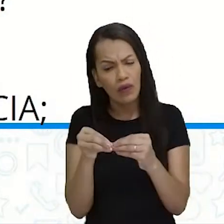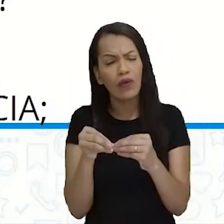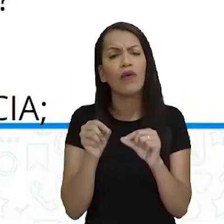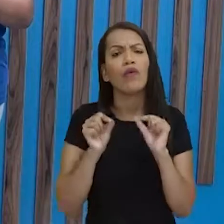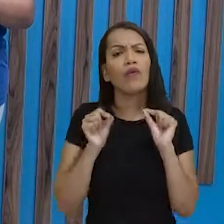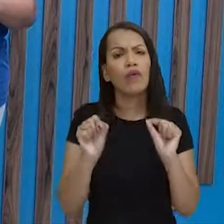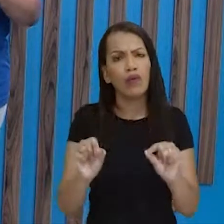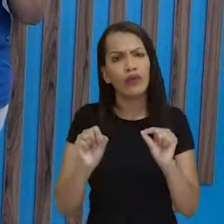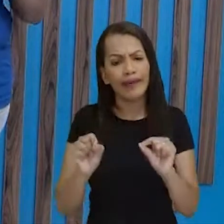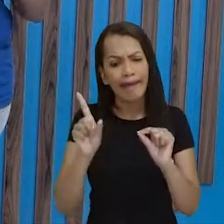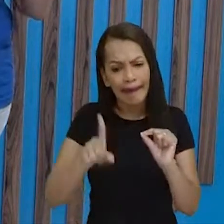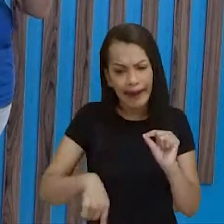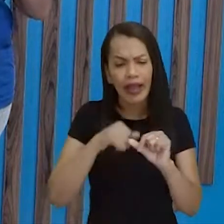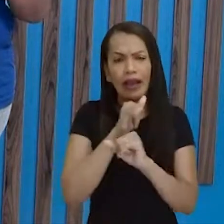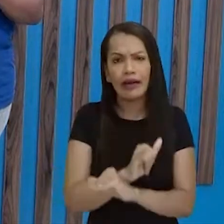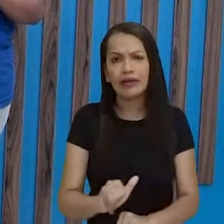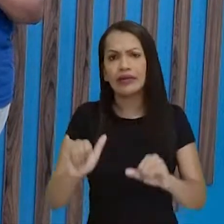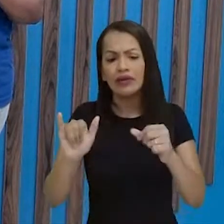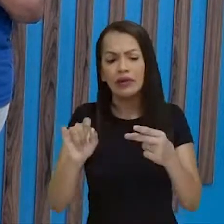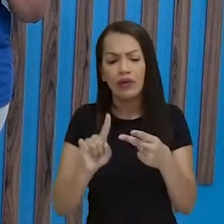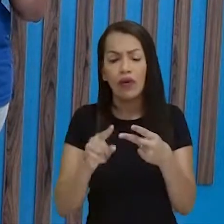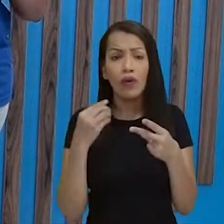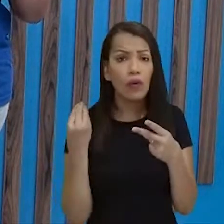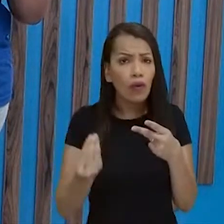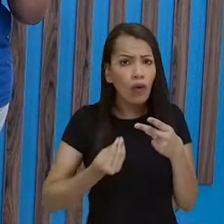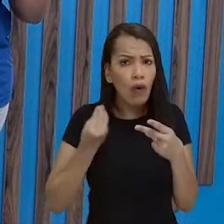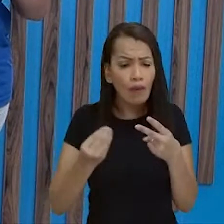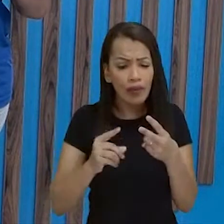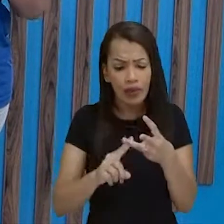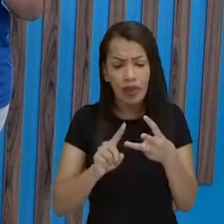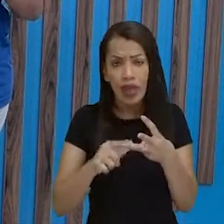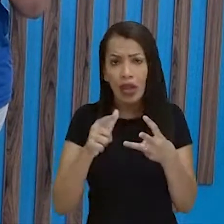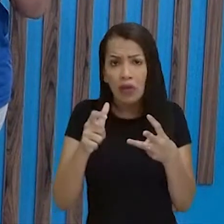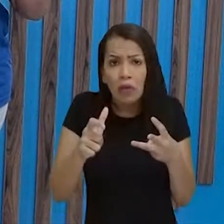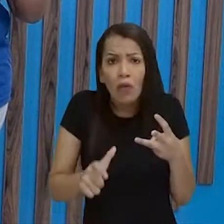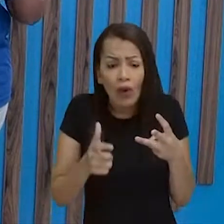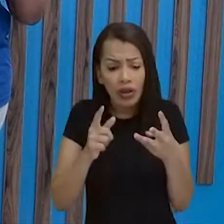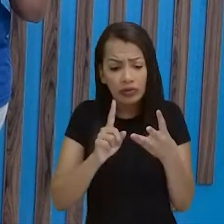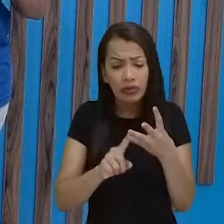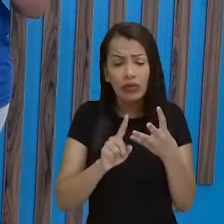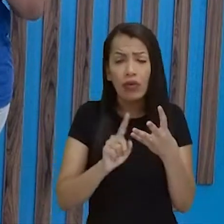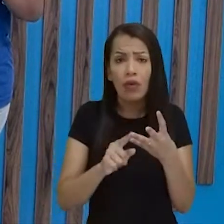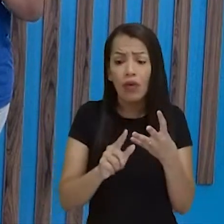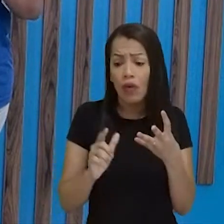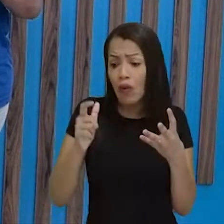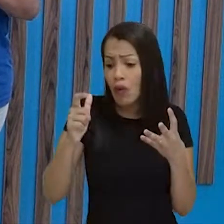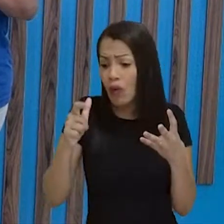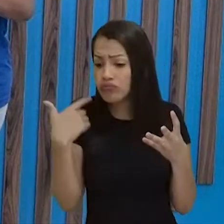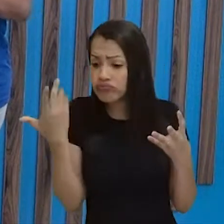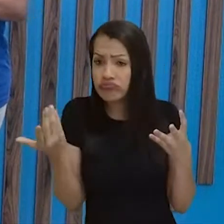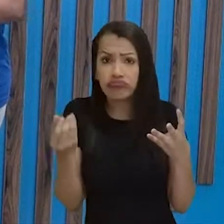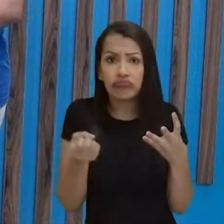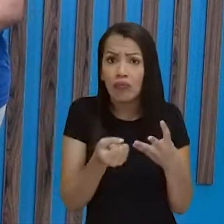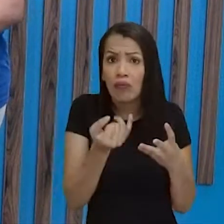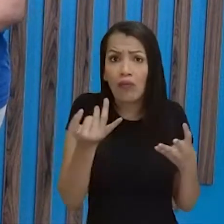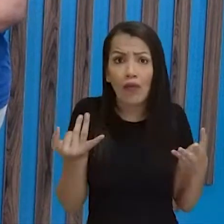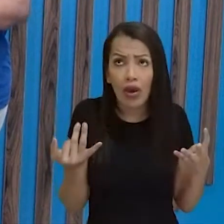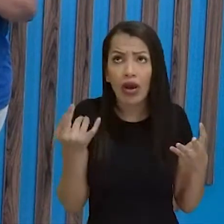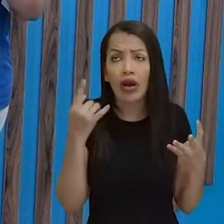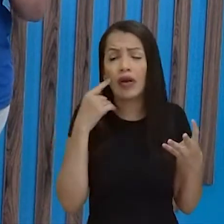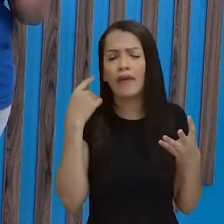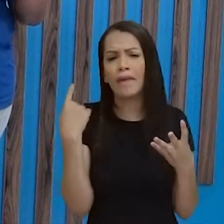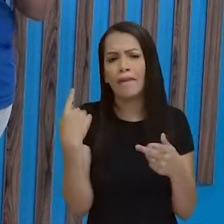o que é a notícia, como, quando, onde e por que aconteceram determinados